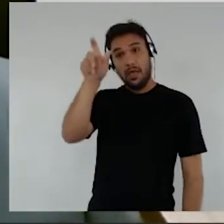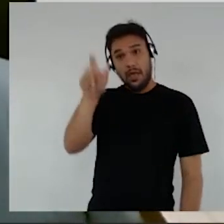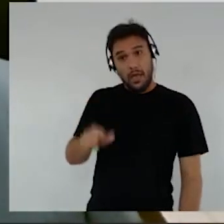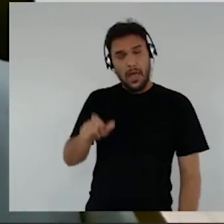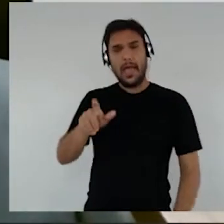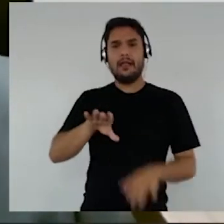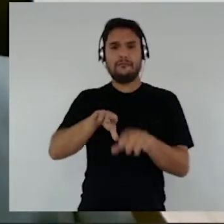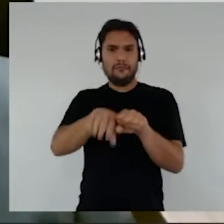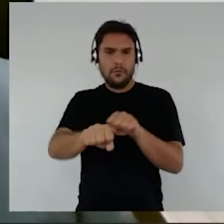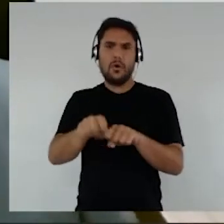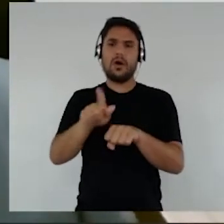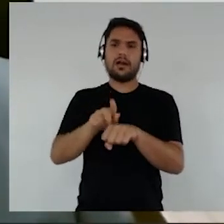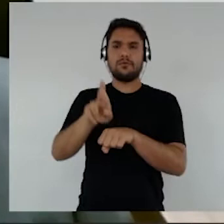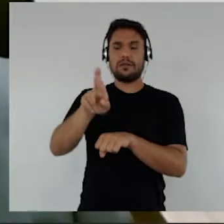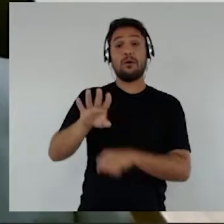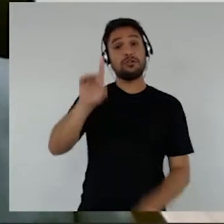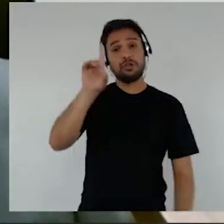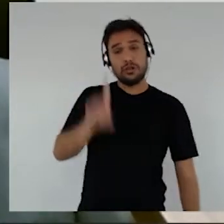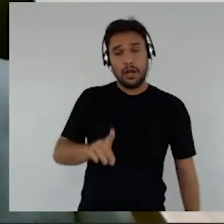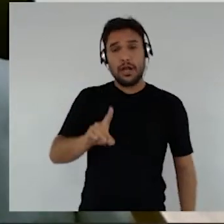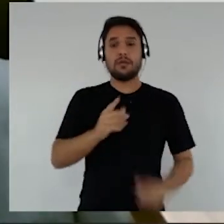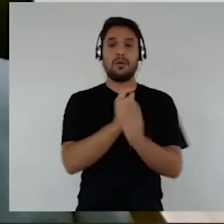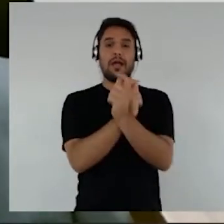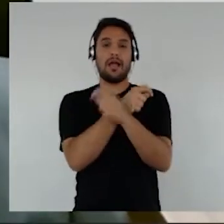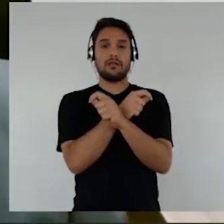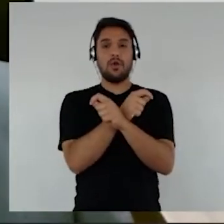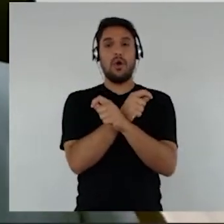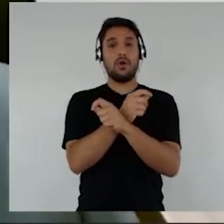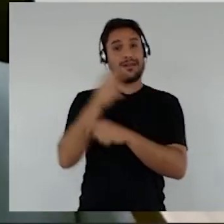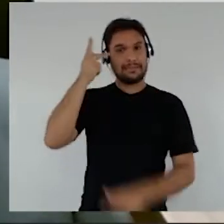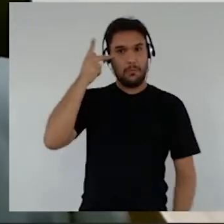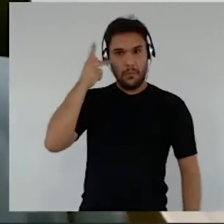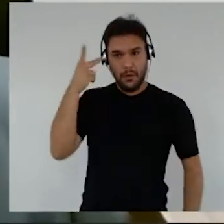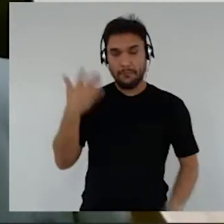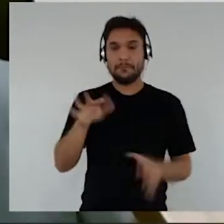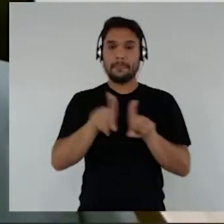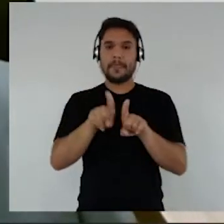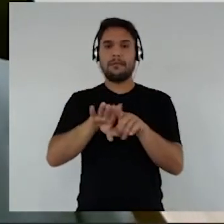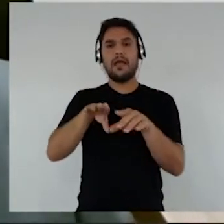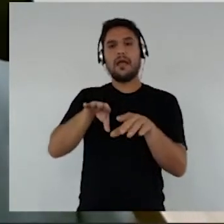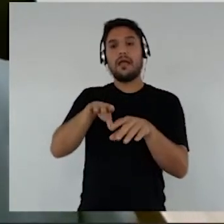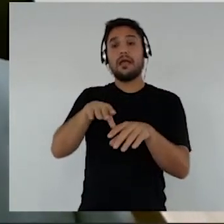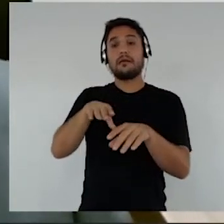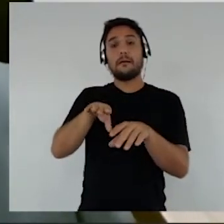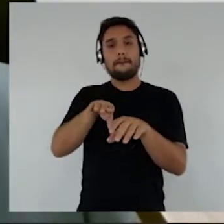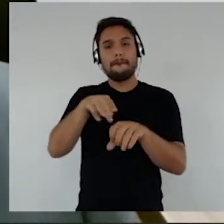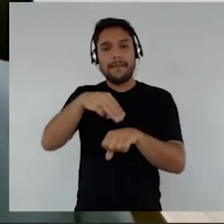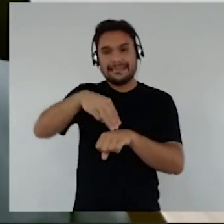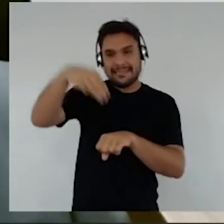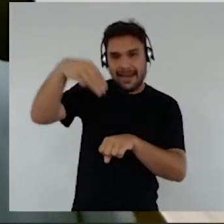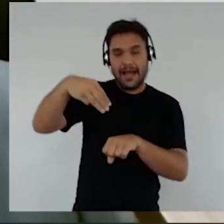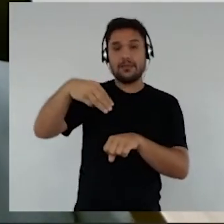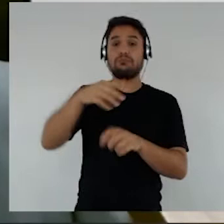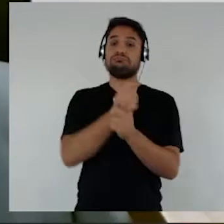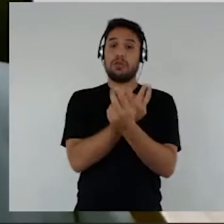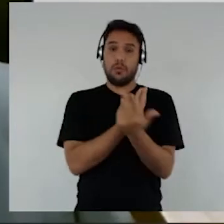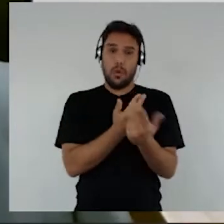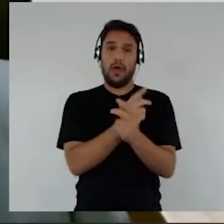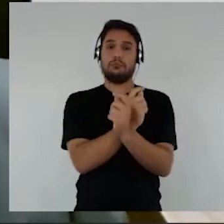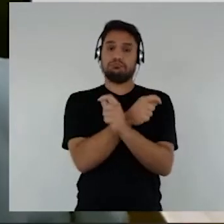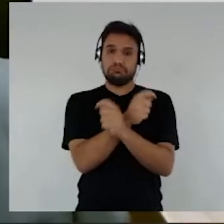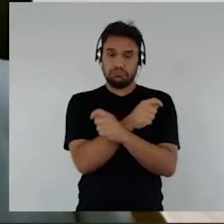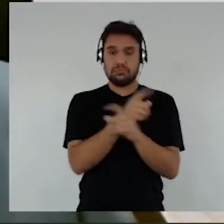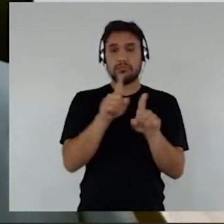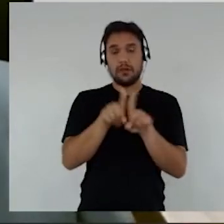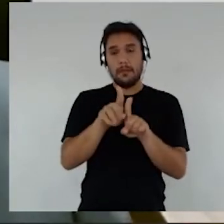possui graduação em Direito pela Pontifícia Universidade Católica de São Paulo, mestrado também pela Pontifícia Universidade de São Paulo